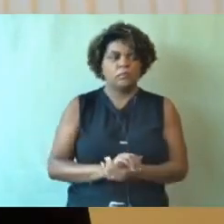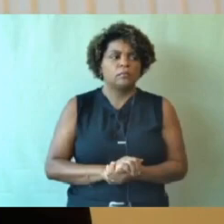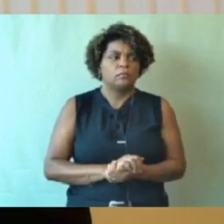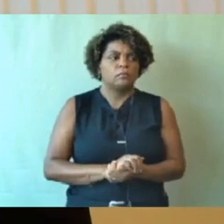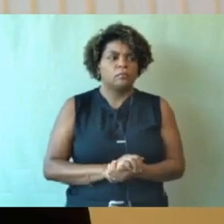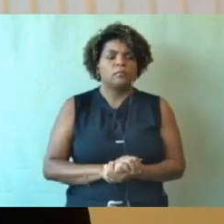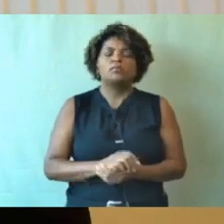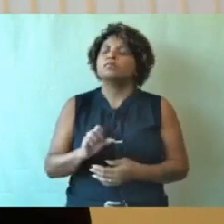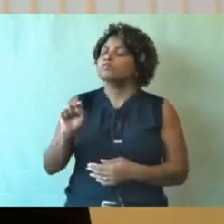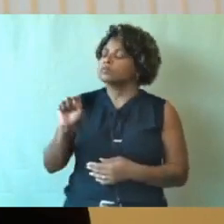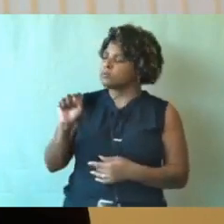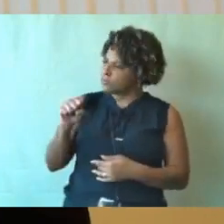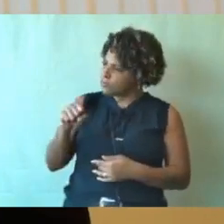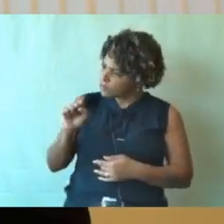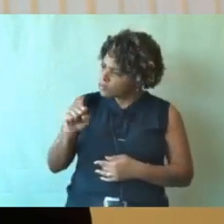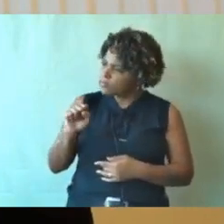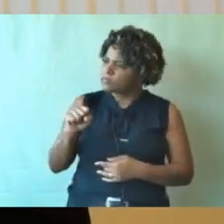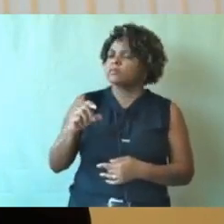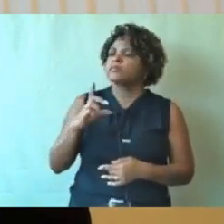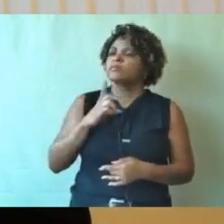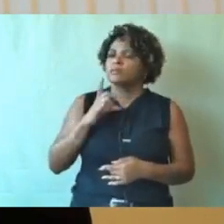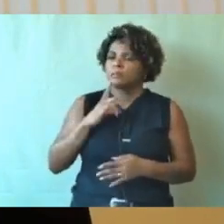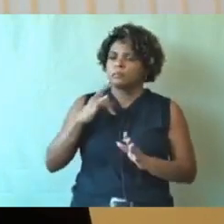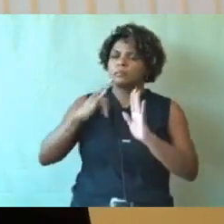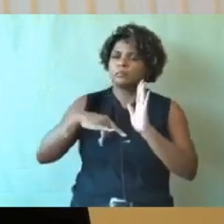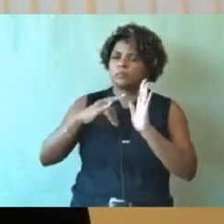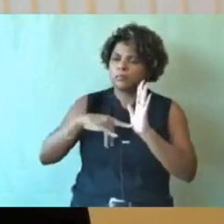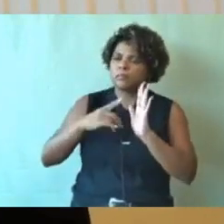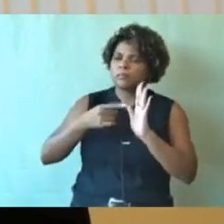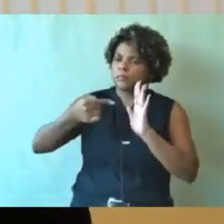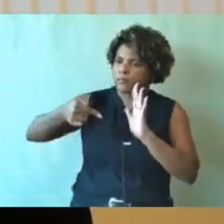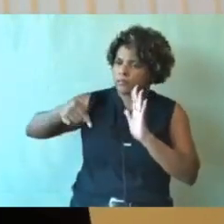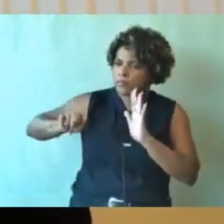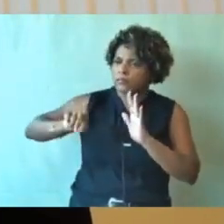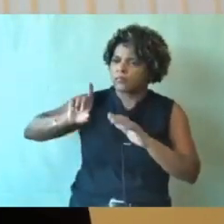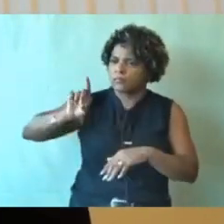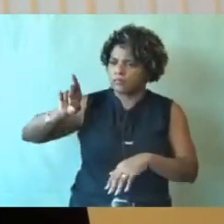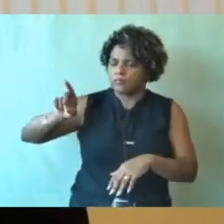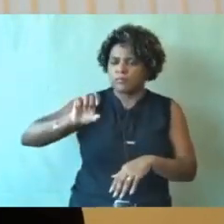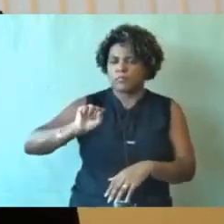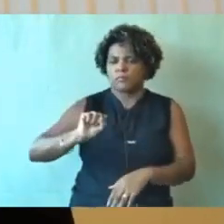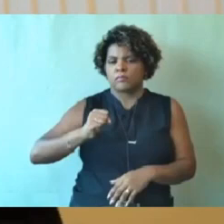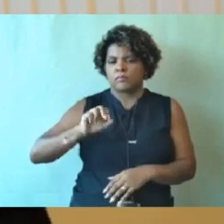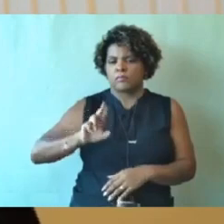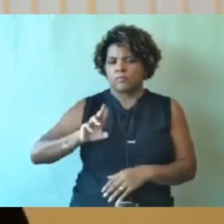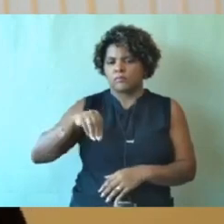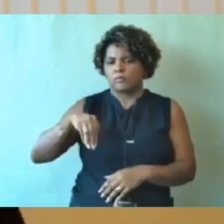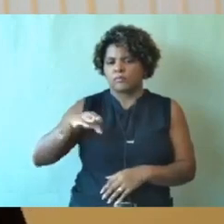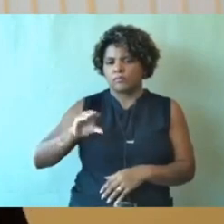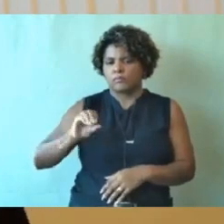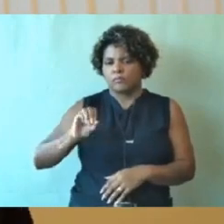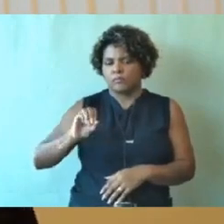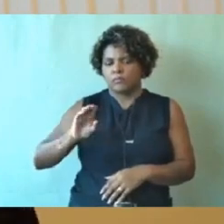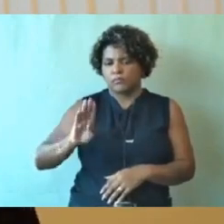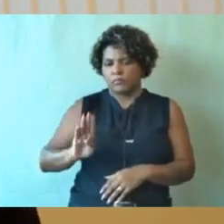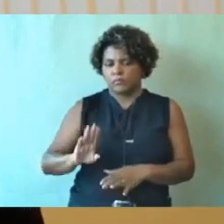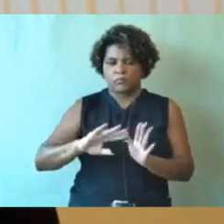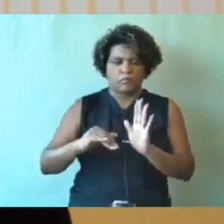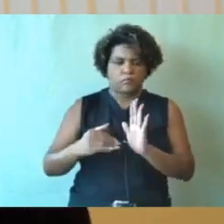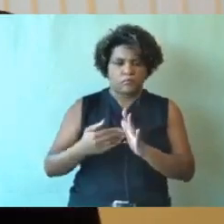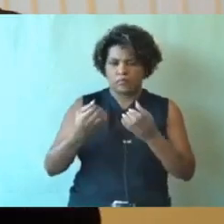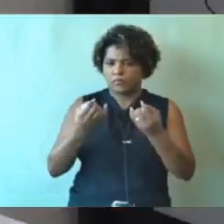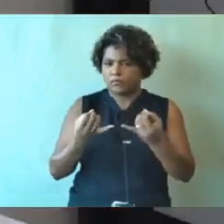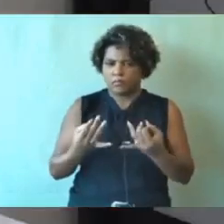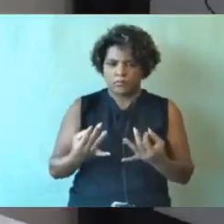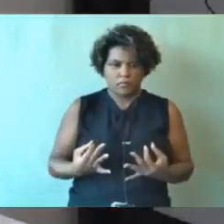É mandado exatamente para a SUMOB toda a prestação de conta de tudo. Todo mês, então, a SUMOB sabe para quem